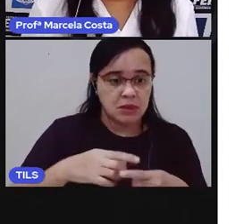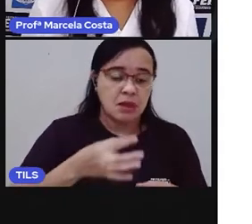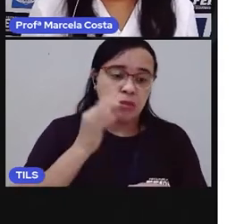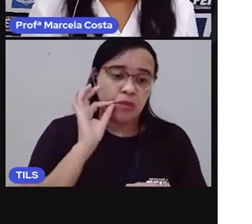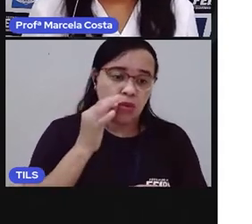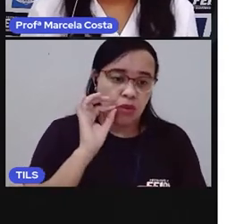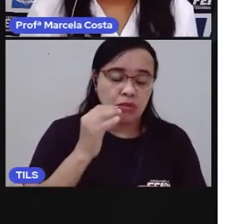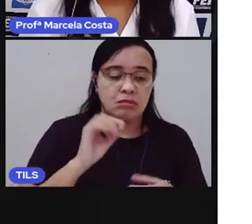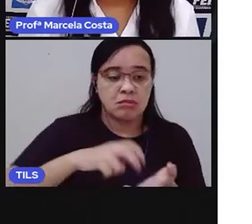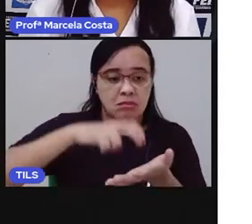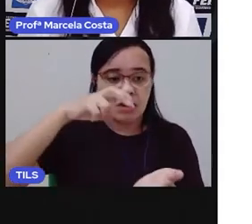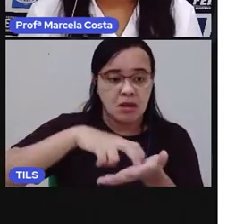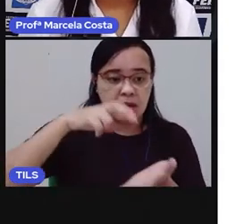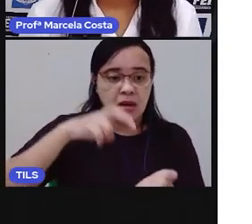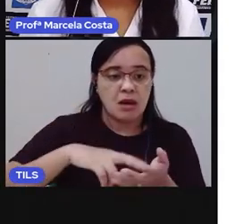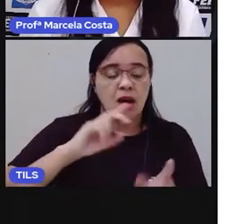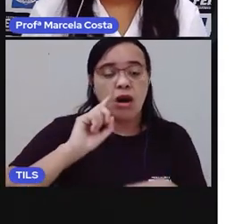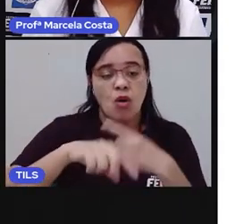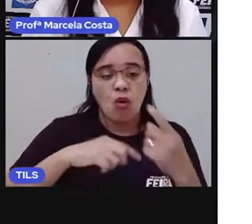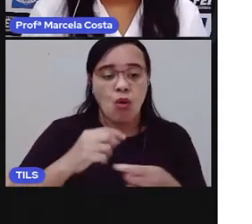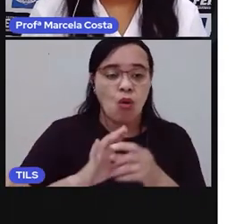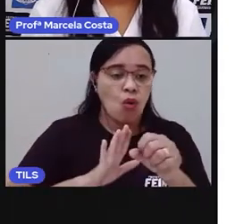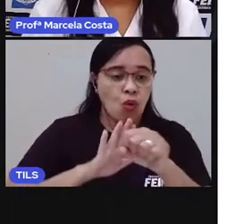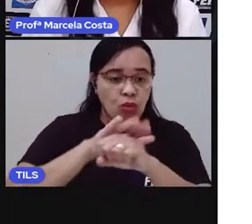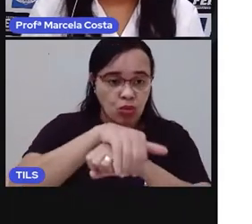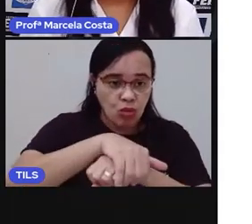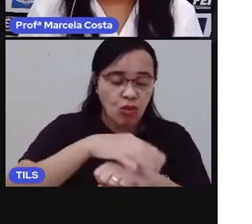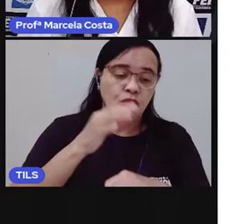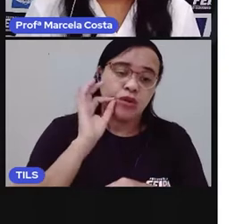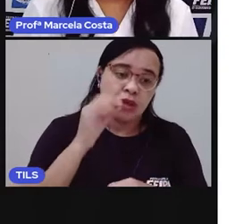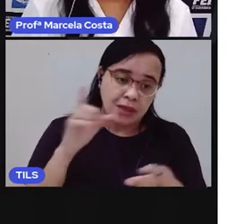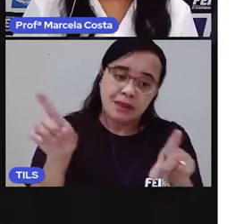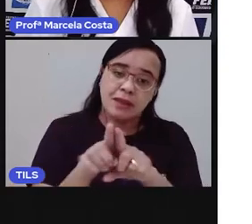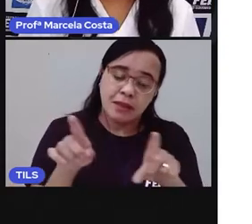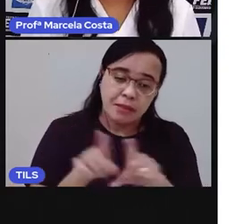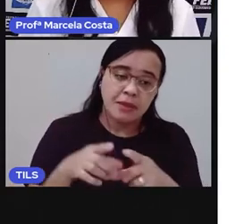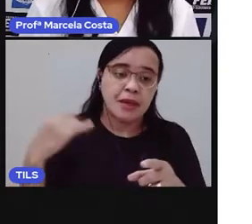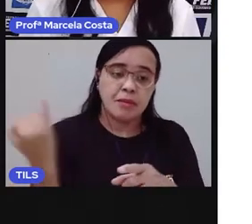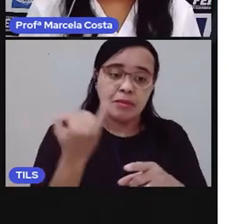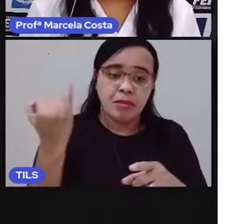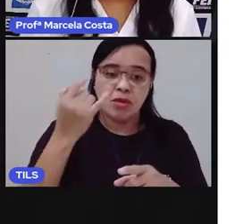manhã, né? Depois do jantar. Escovar os dentes